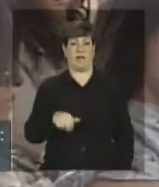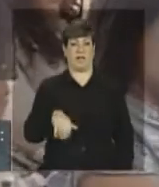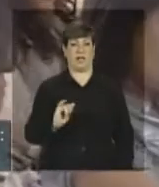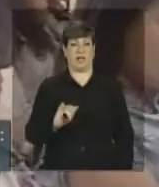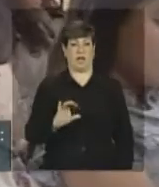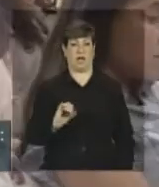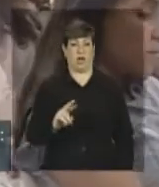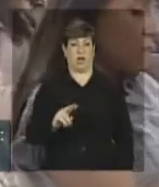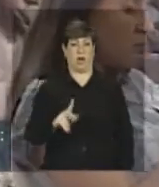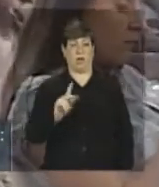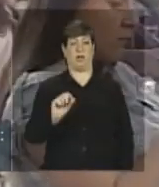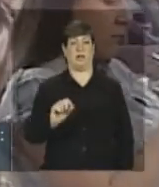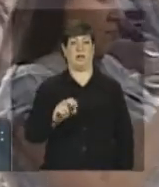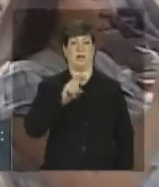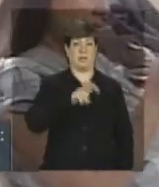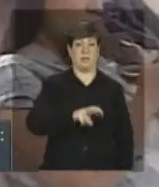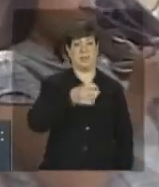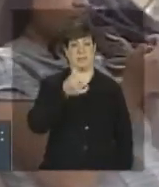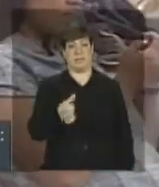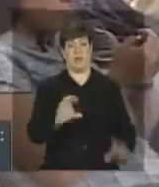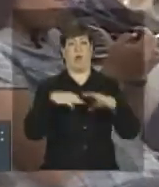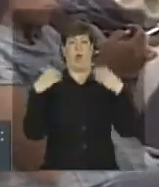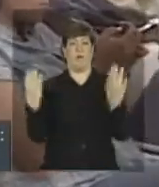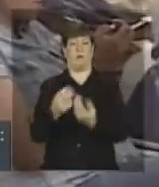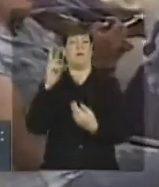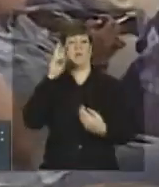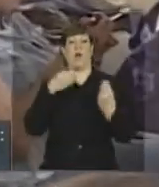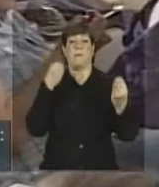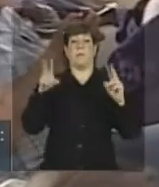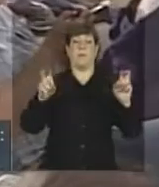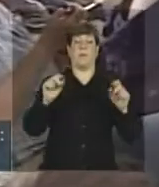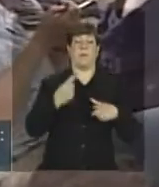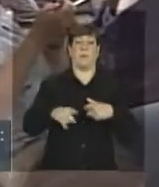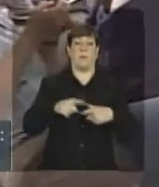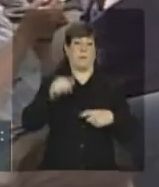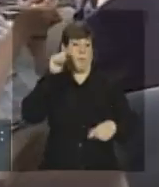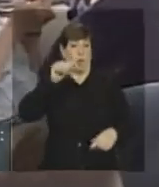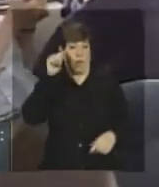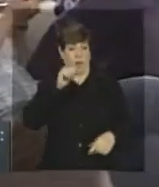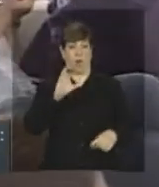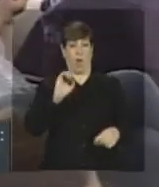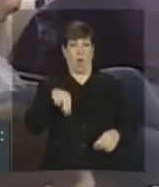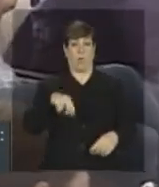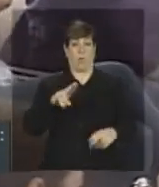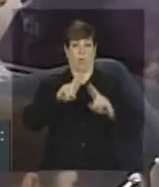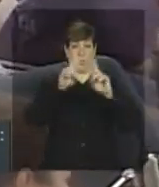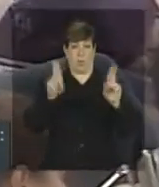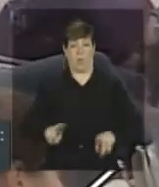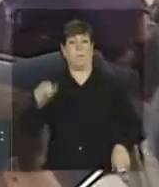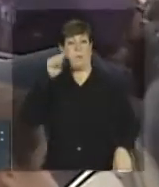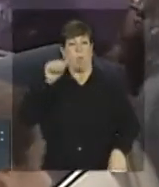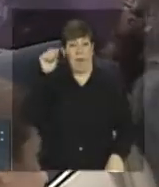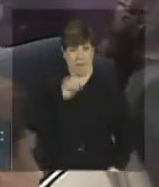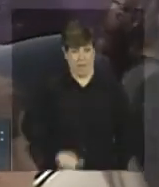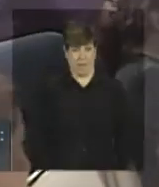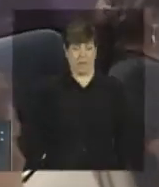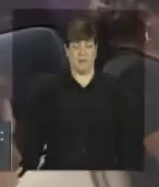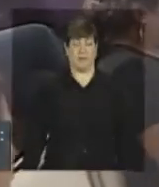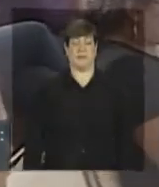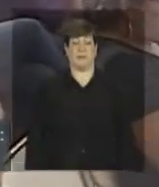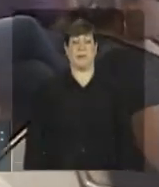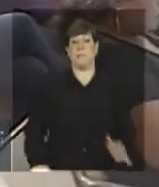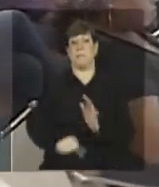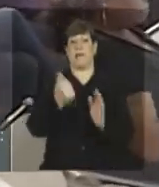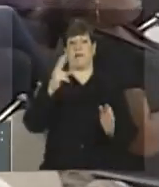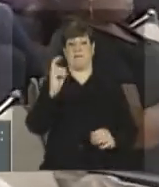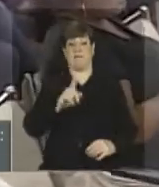conferência, na 56ª Conferência sobre a Condição das Mulheres da ONU Mulher, que, pela